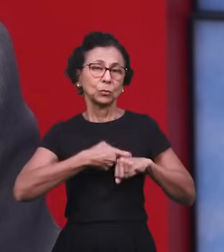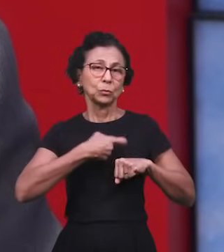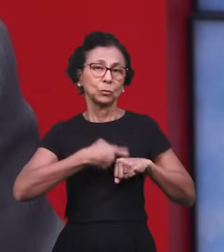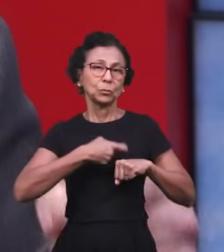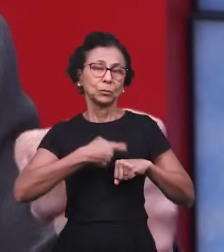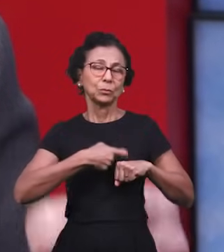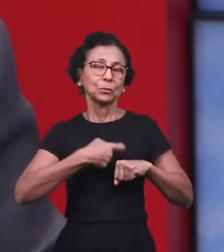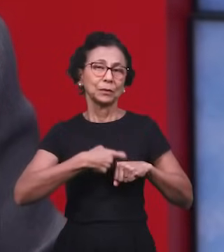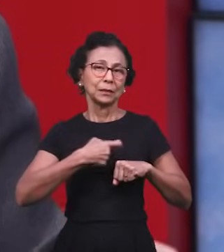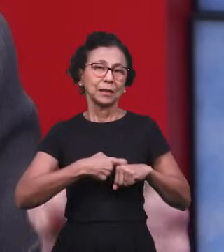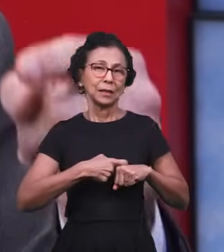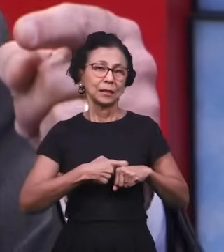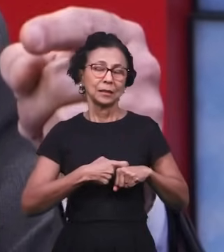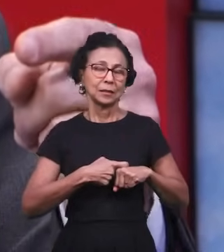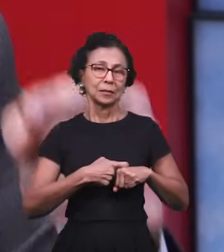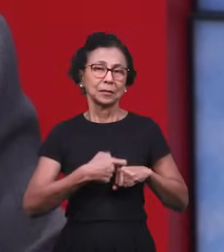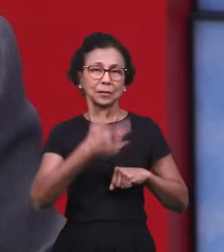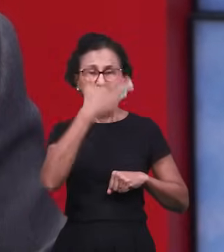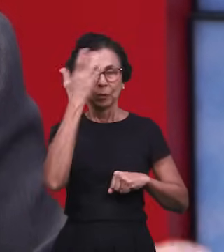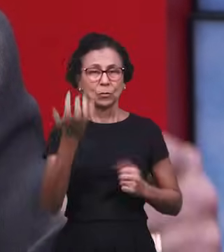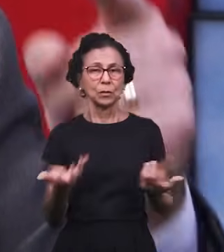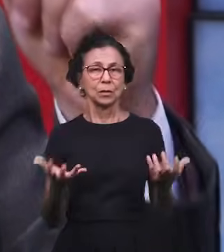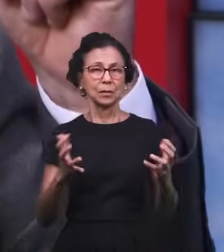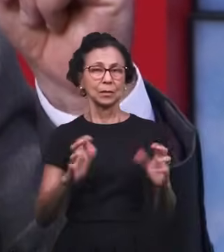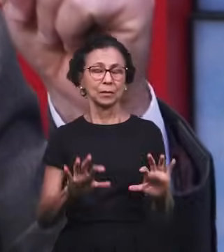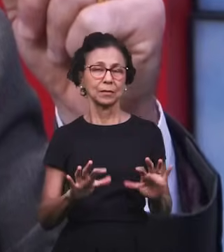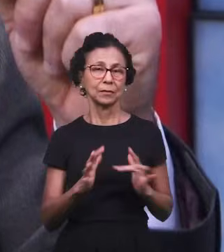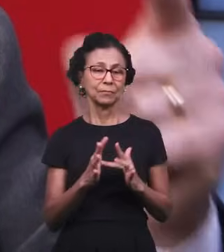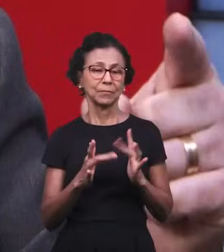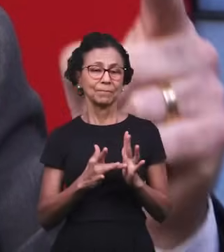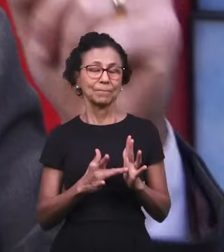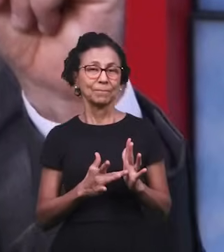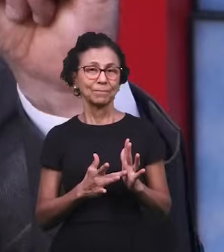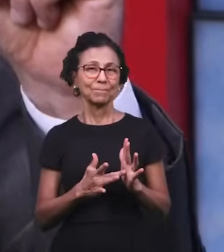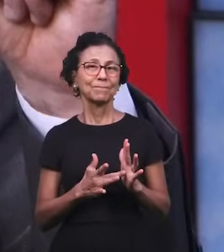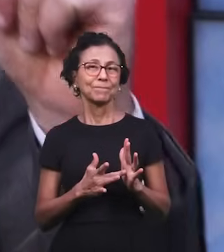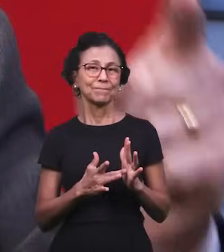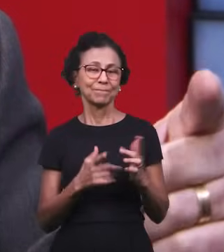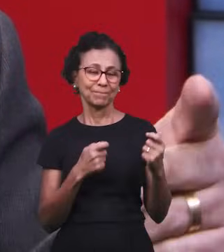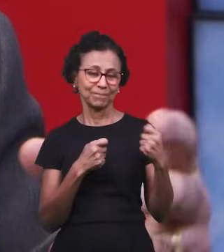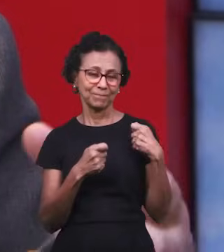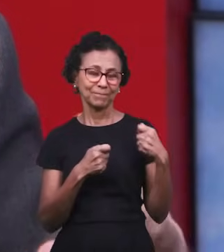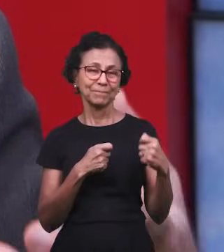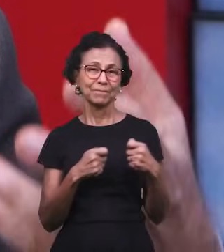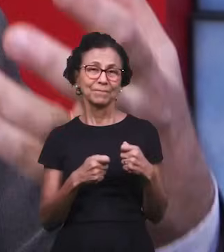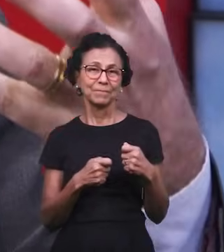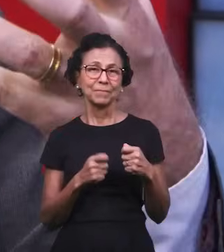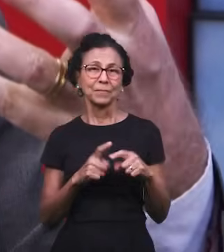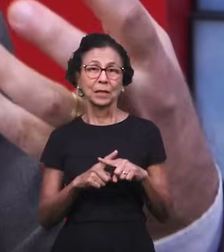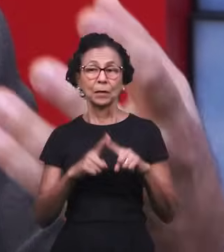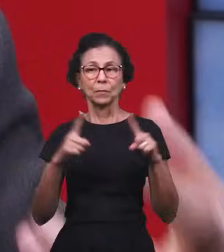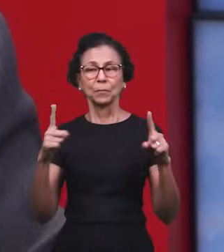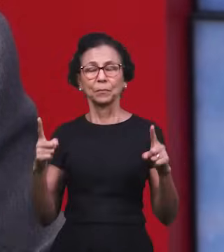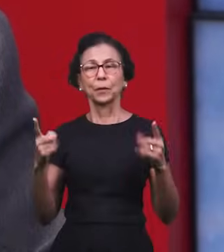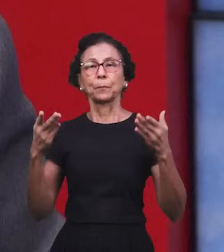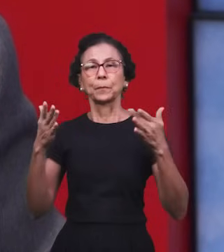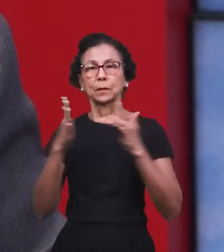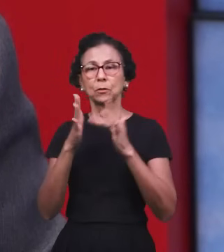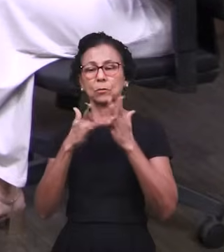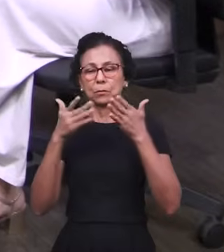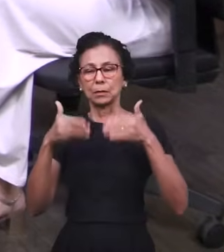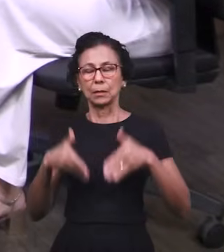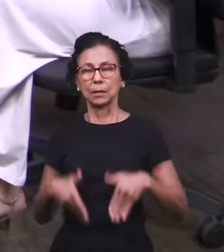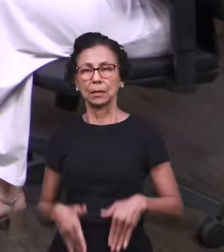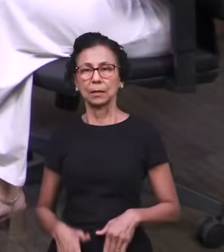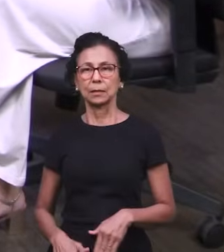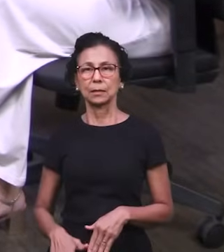nasceu, ele viveu, ele morreu, ele ressuscitou, ele está vivo e ele Amém. vai voltar Glória a para Deus. nos